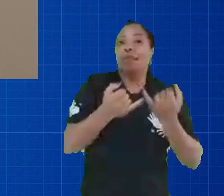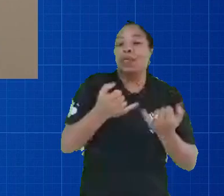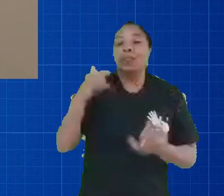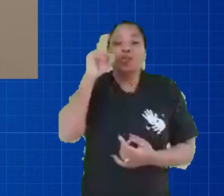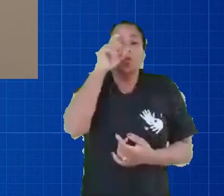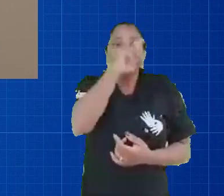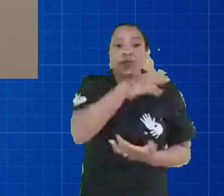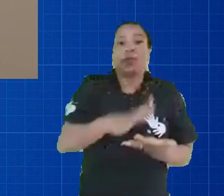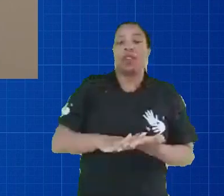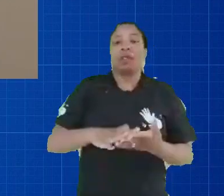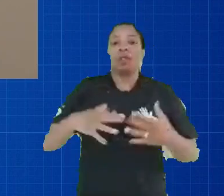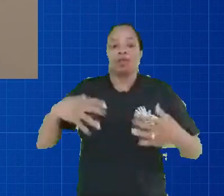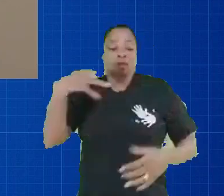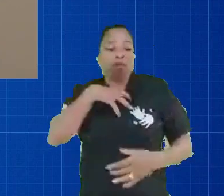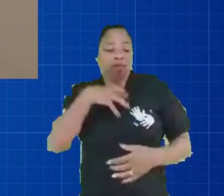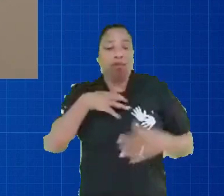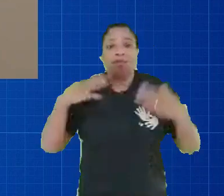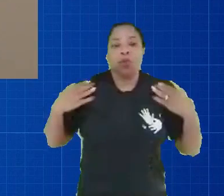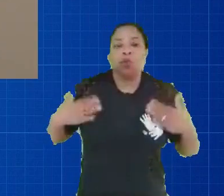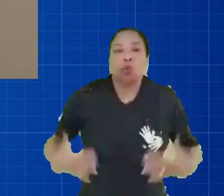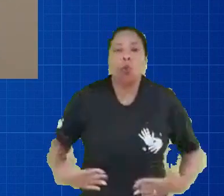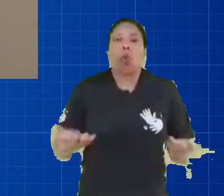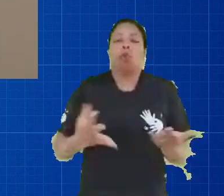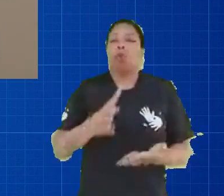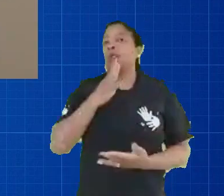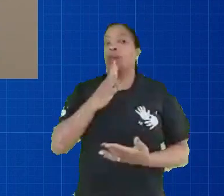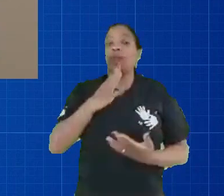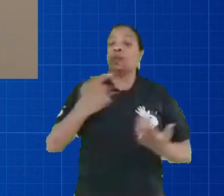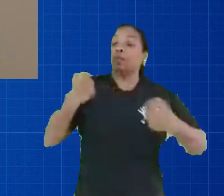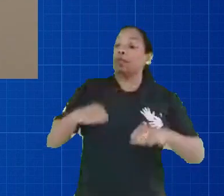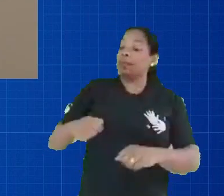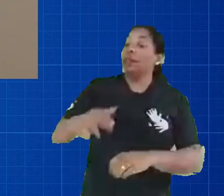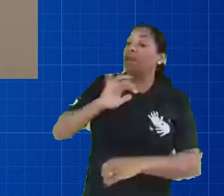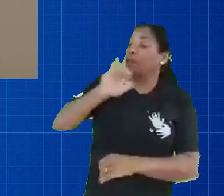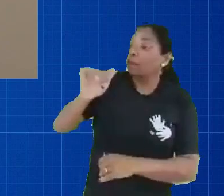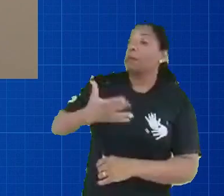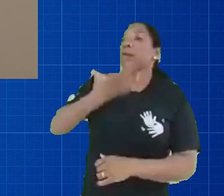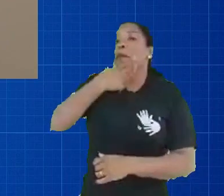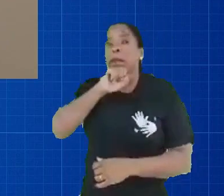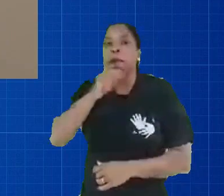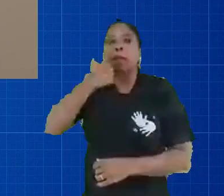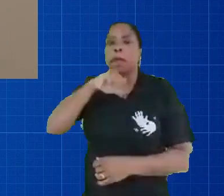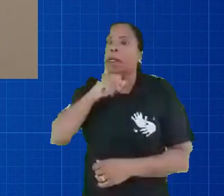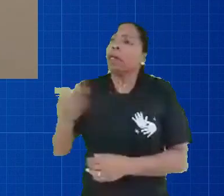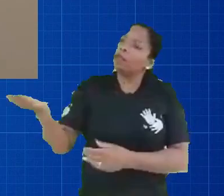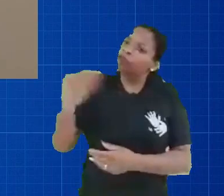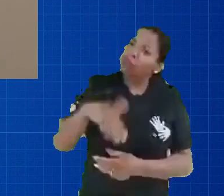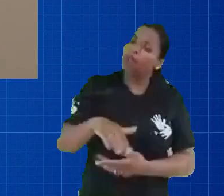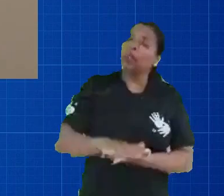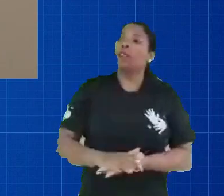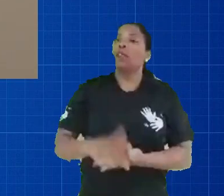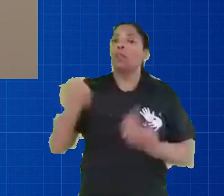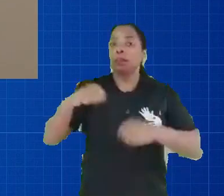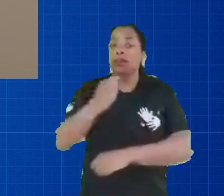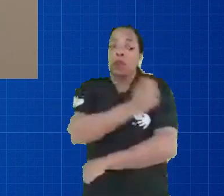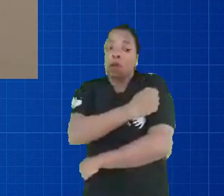que fazer um convencimento com os pais para trazer os alunos para a atividade física. Então, a cada ano está